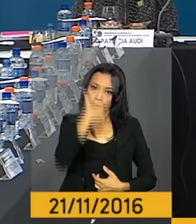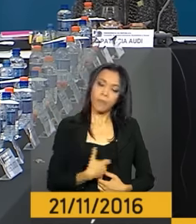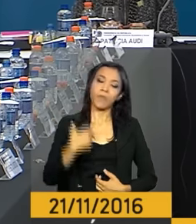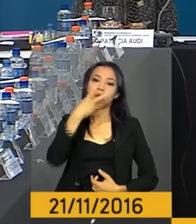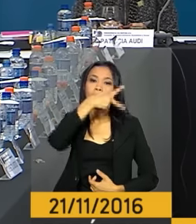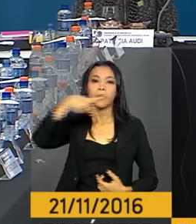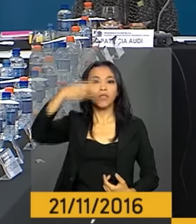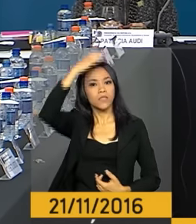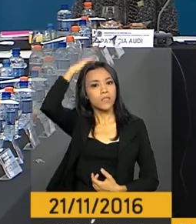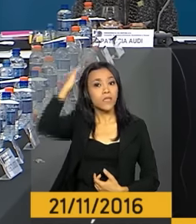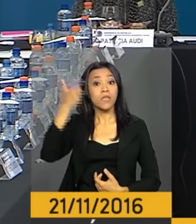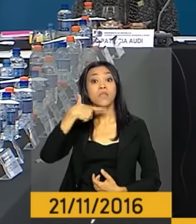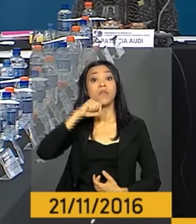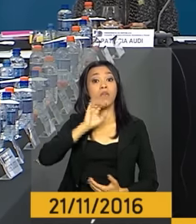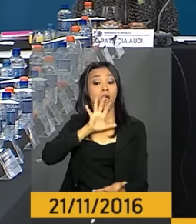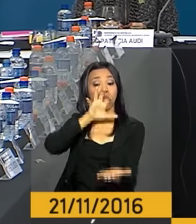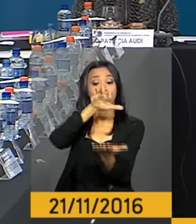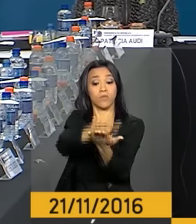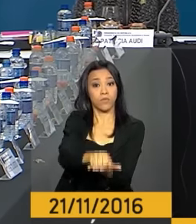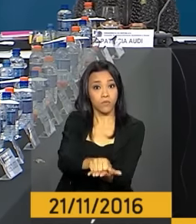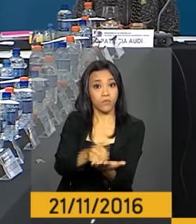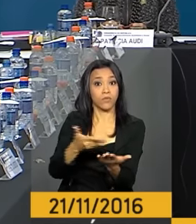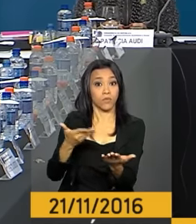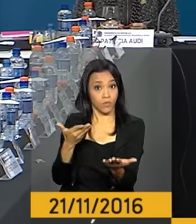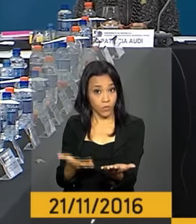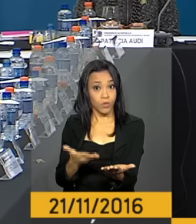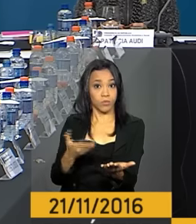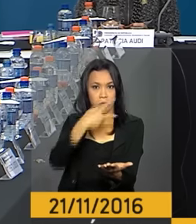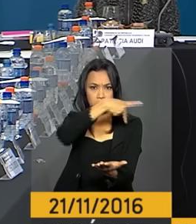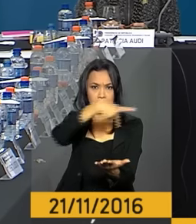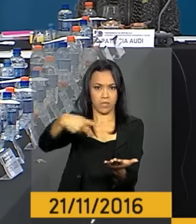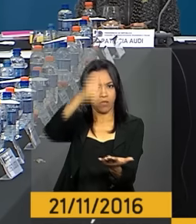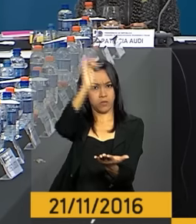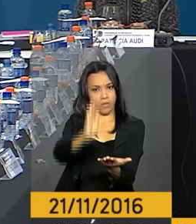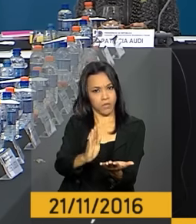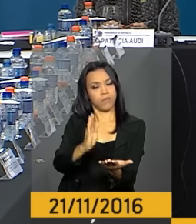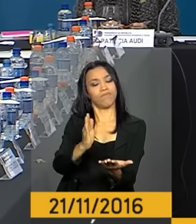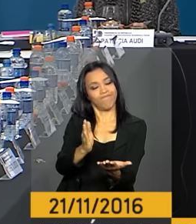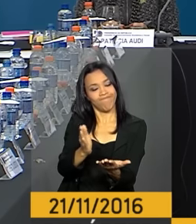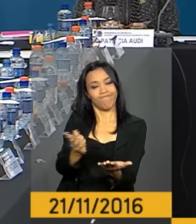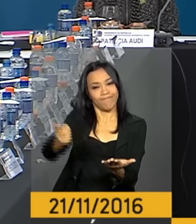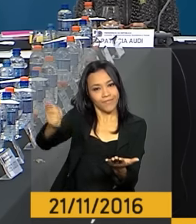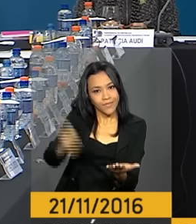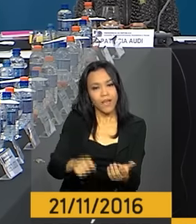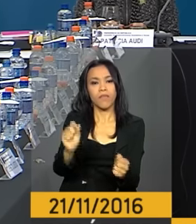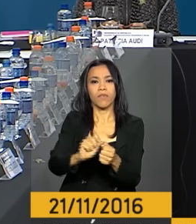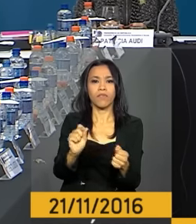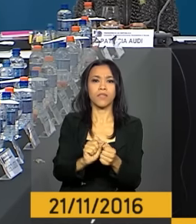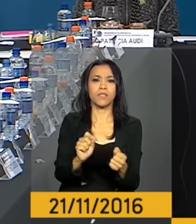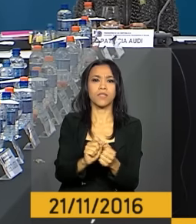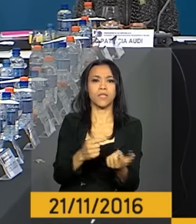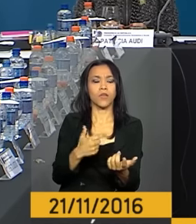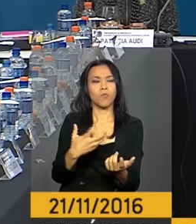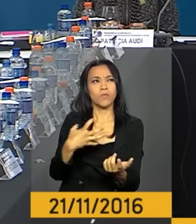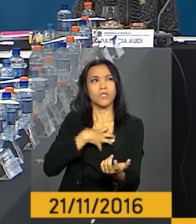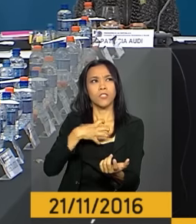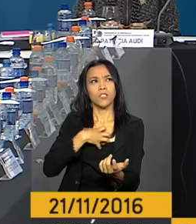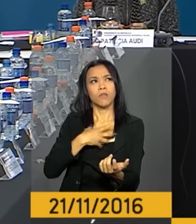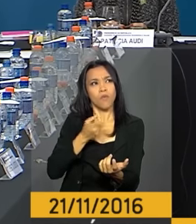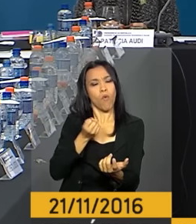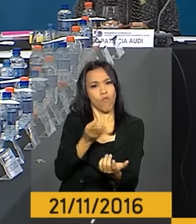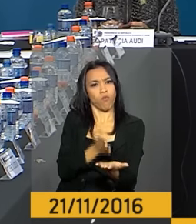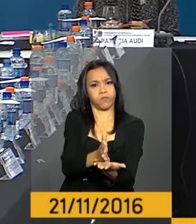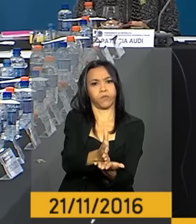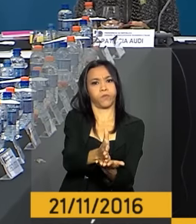República, quem assume a presidência da República há de fazê-lo como se definitivo fosse, há de